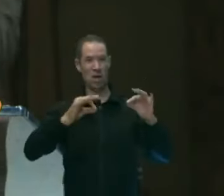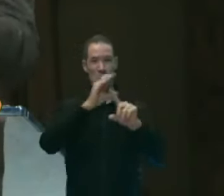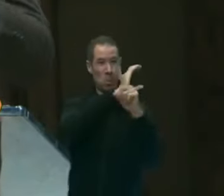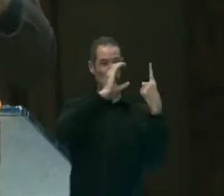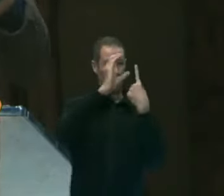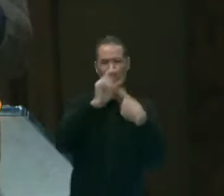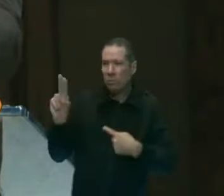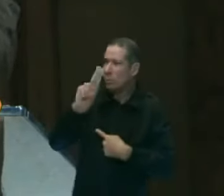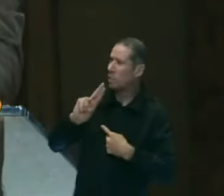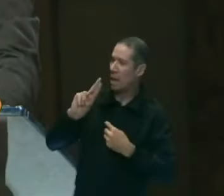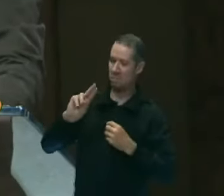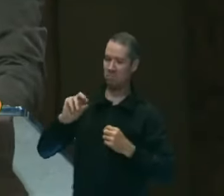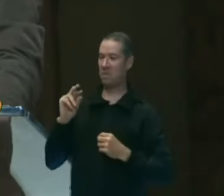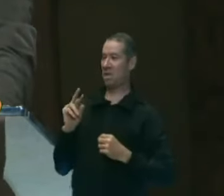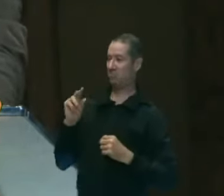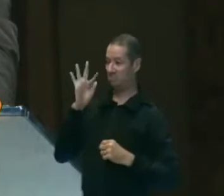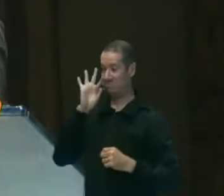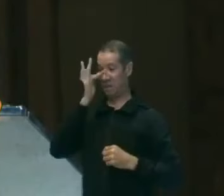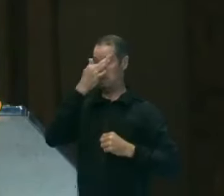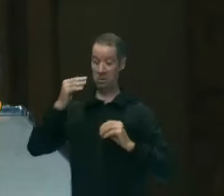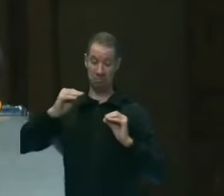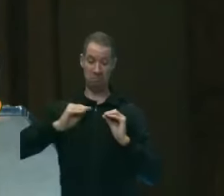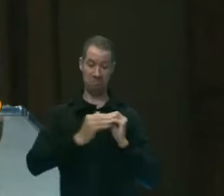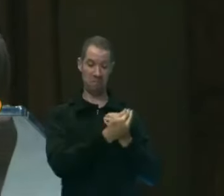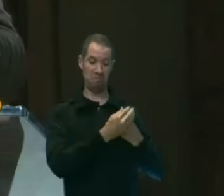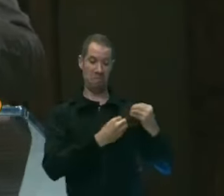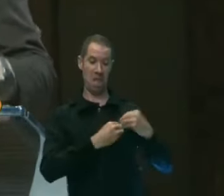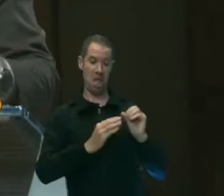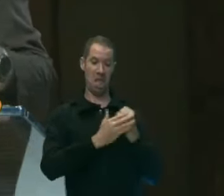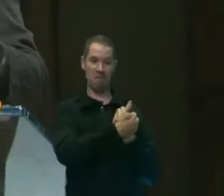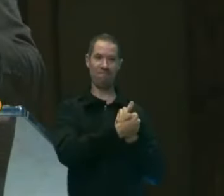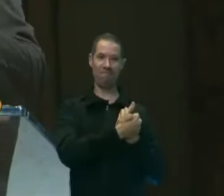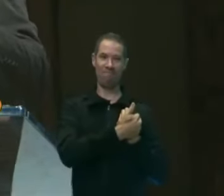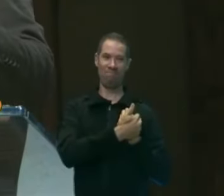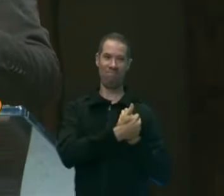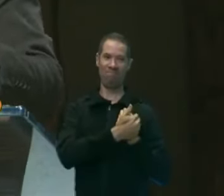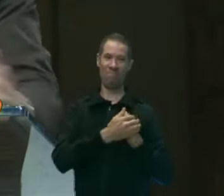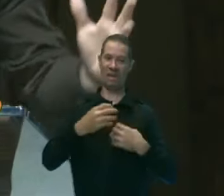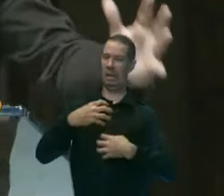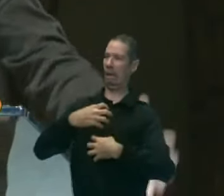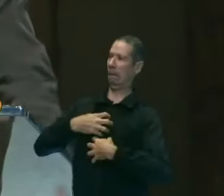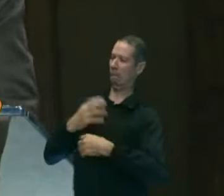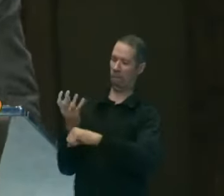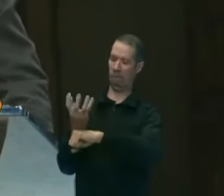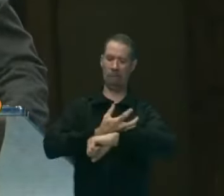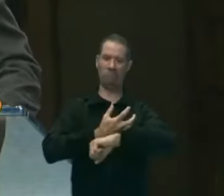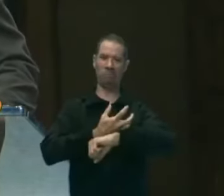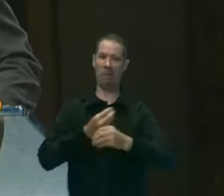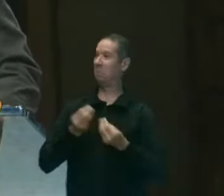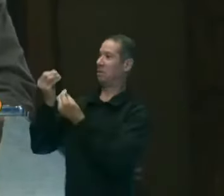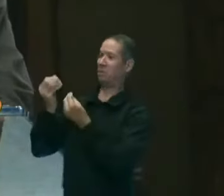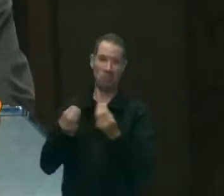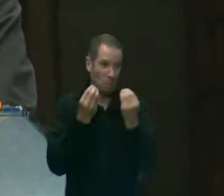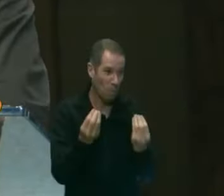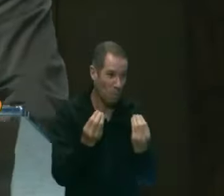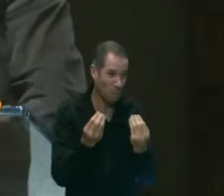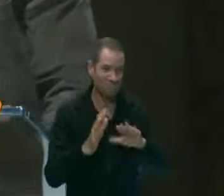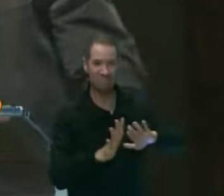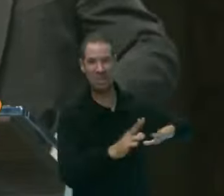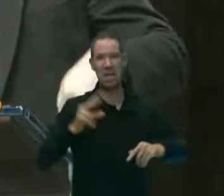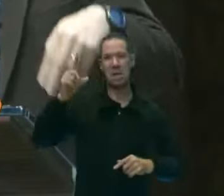para mascarar a nossa rebeldia. Ele não tem o menor sentido. Esses dias